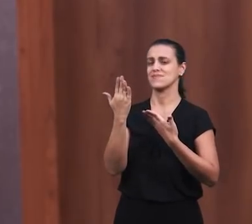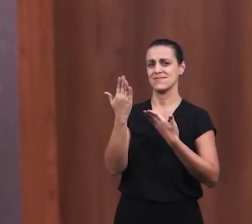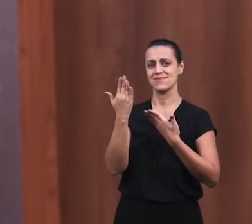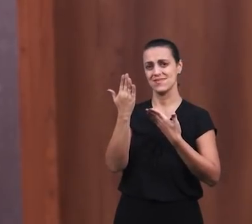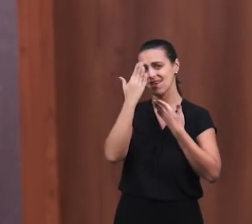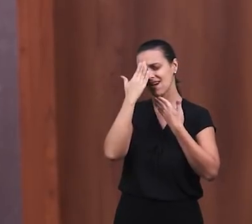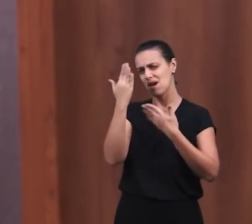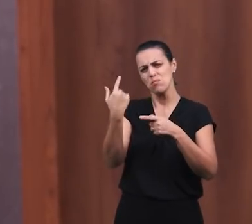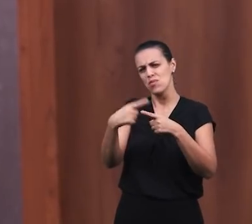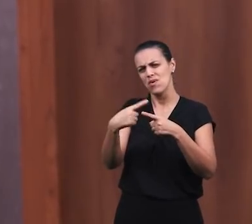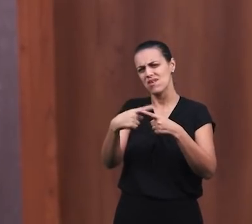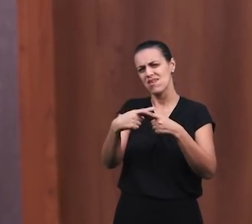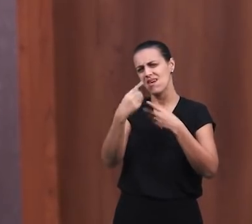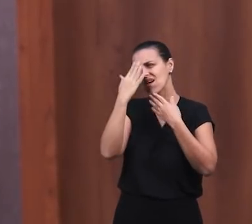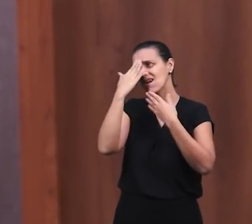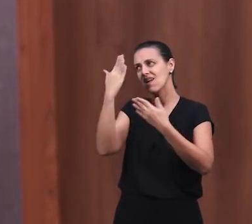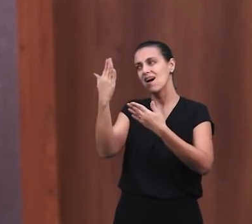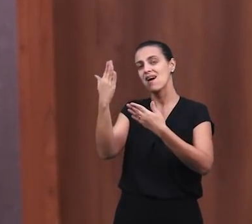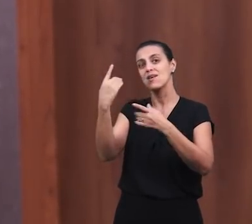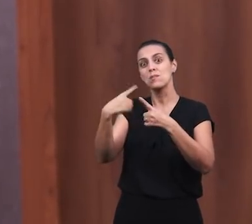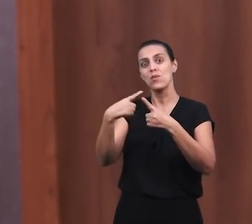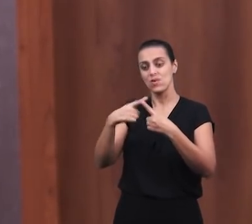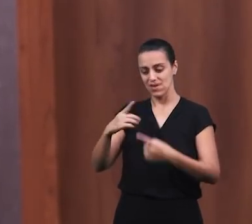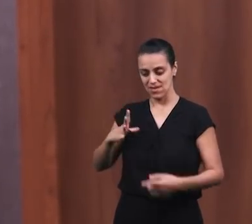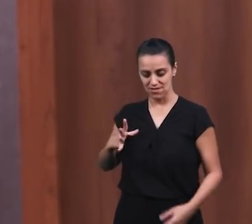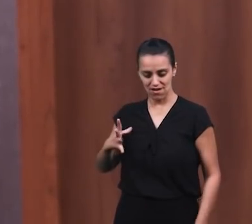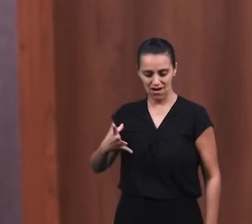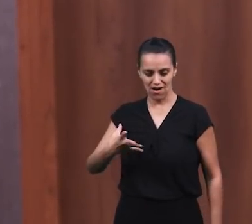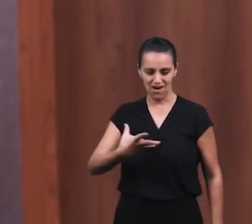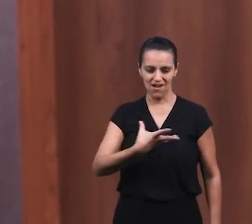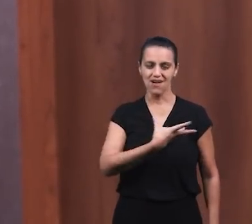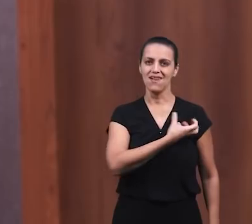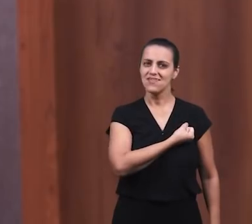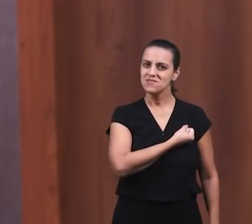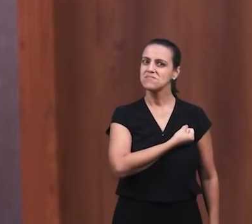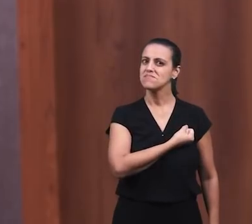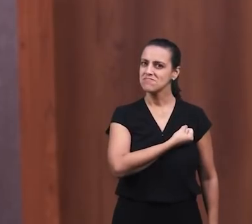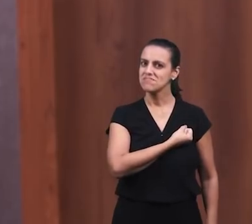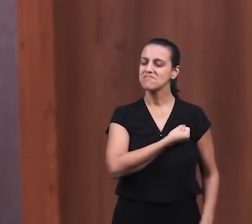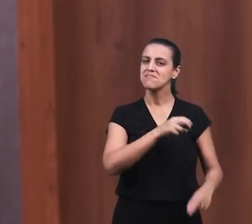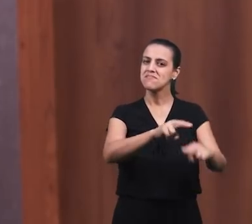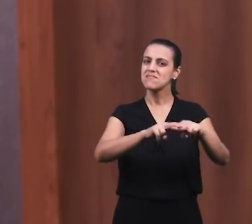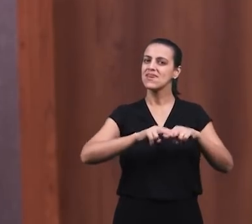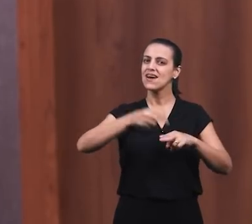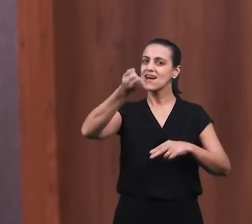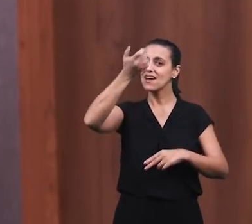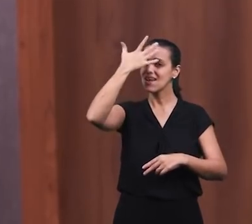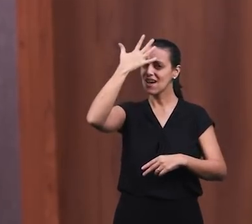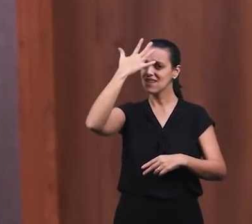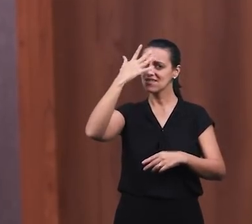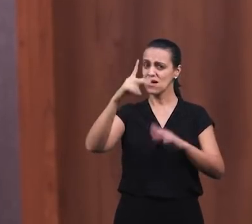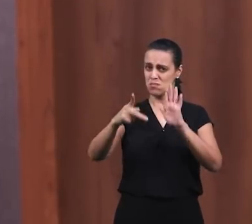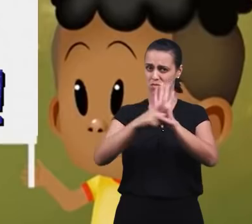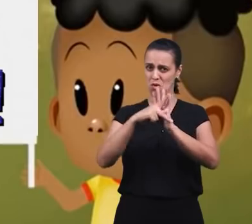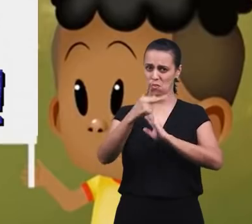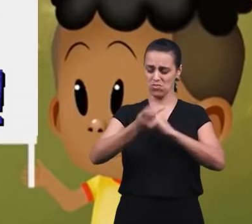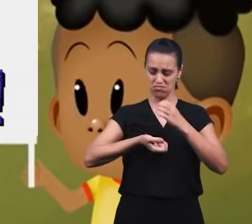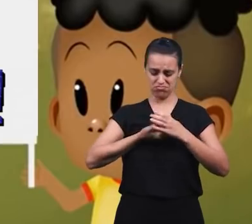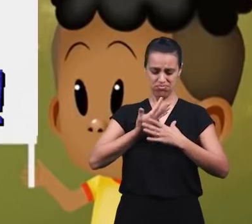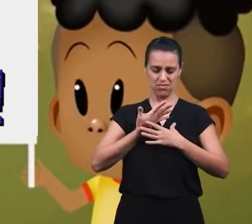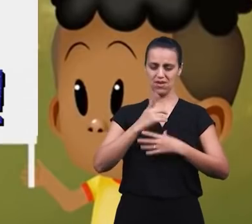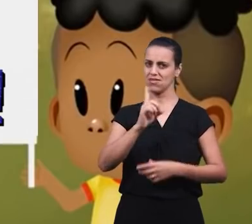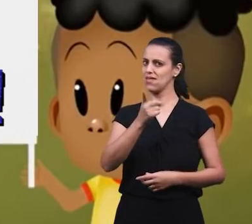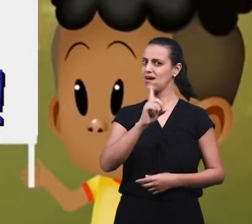quê? Por esta tão grande salvação, porque pela graça sois salvos, mediante a fé, não vem de vós, isso